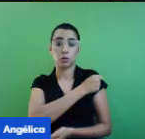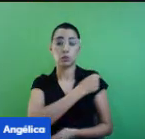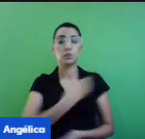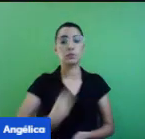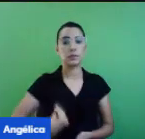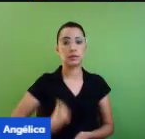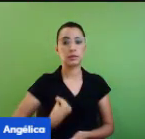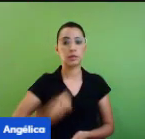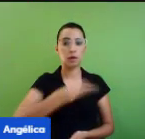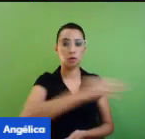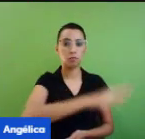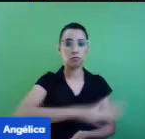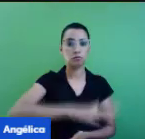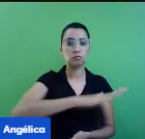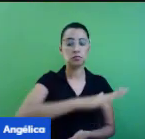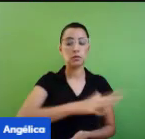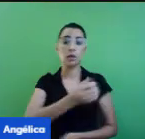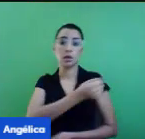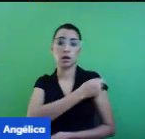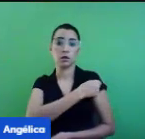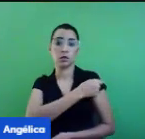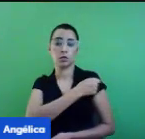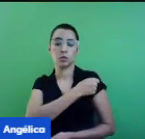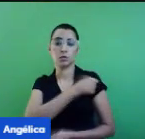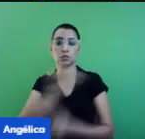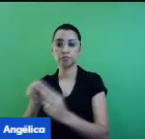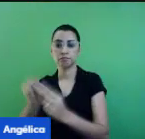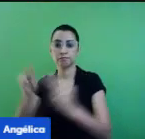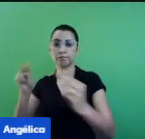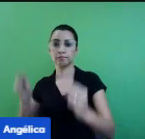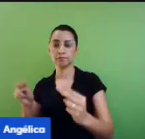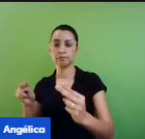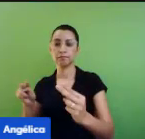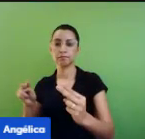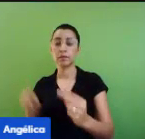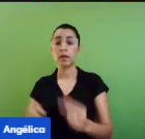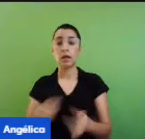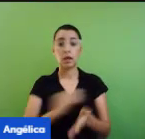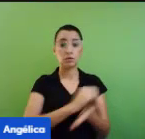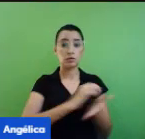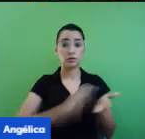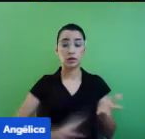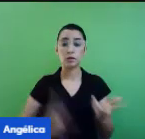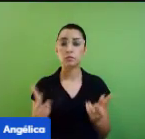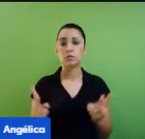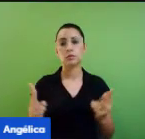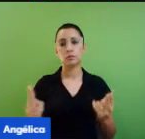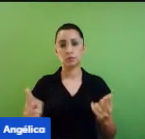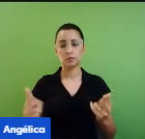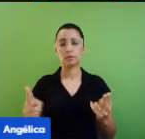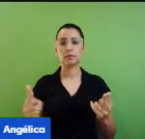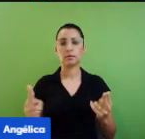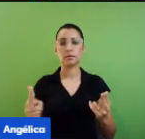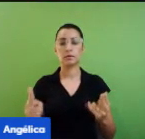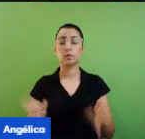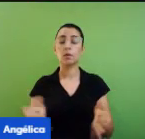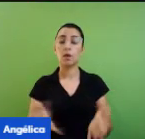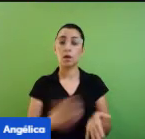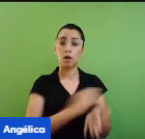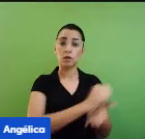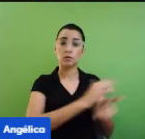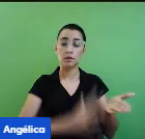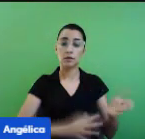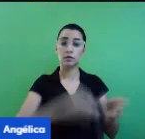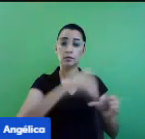suas casas. Então, lembrando que as atividades que são desenvolvidas em sala de aula, no